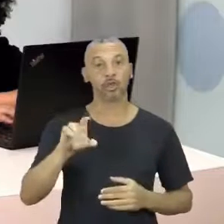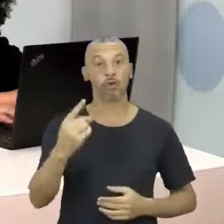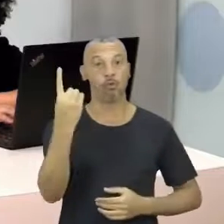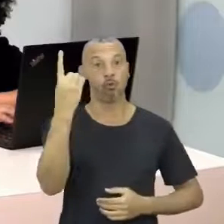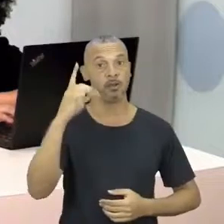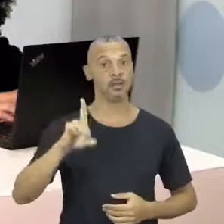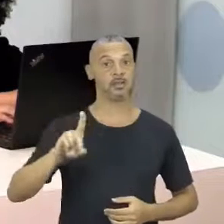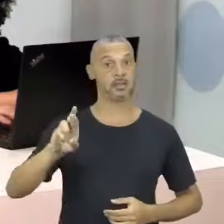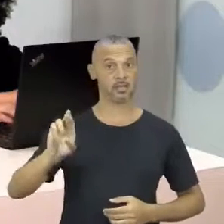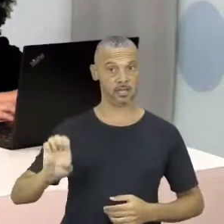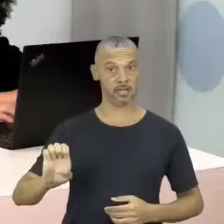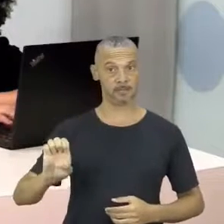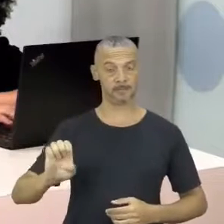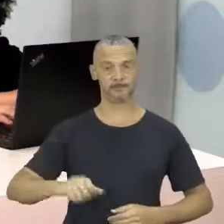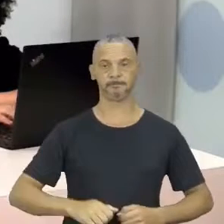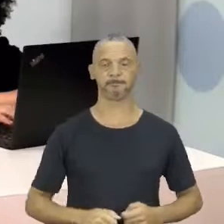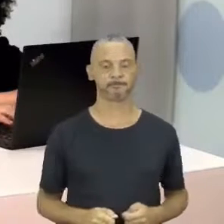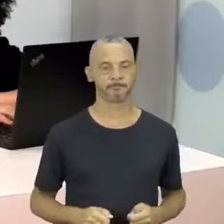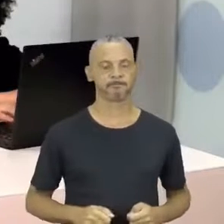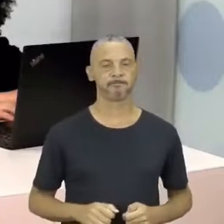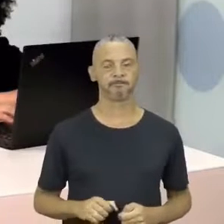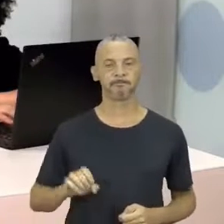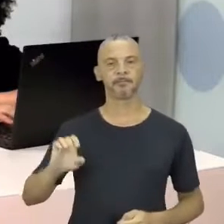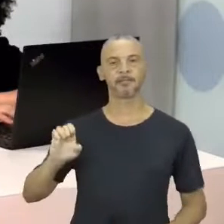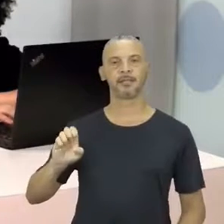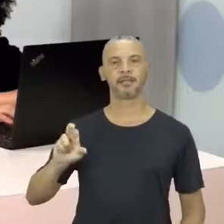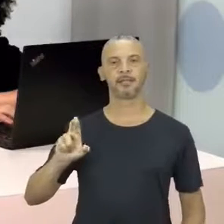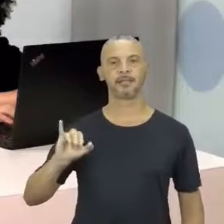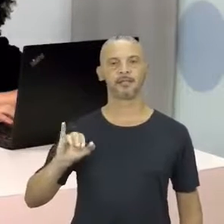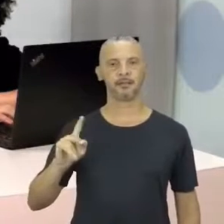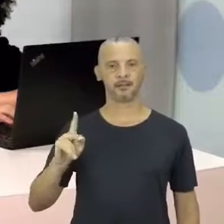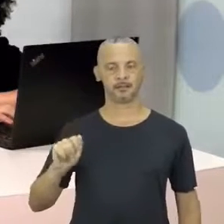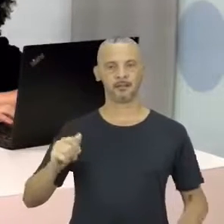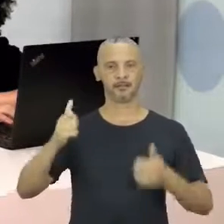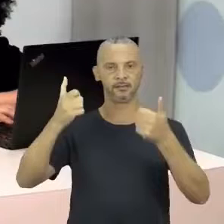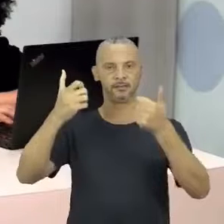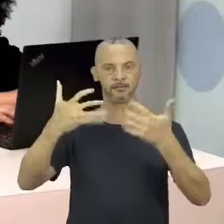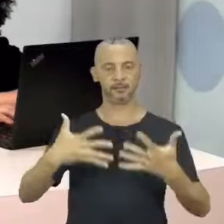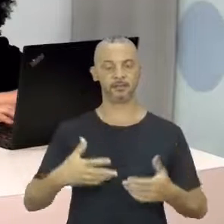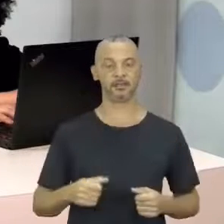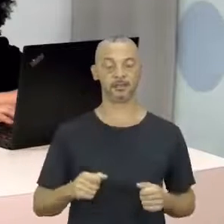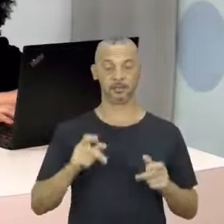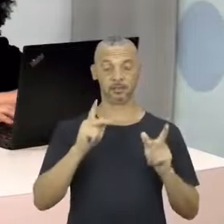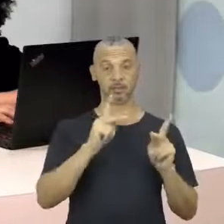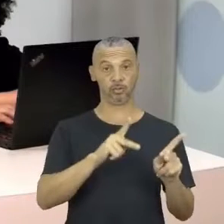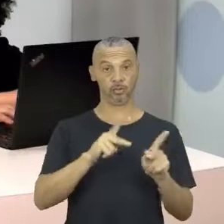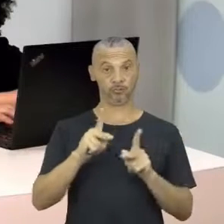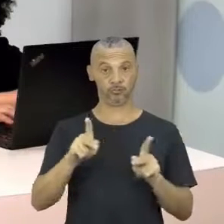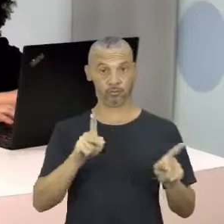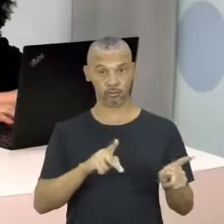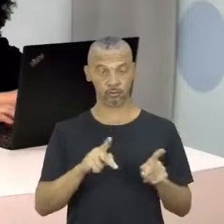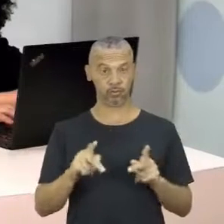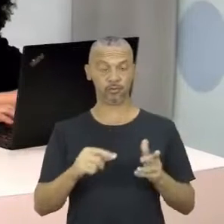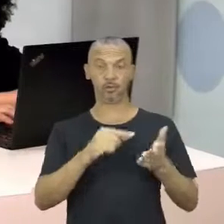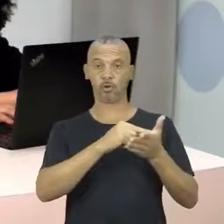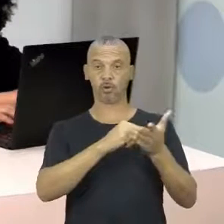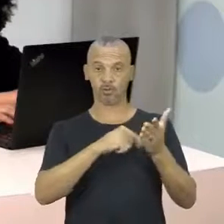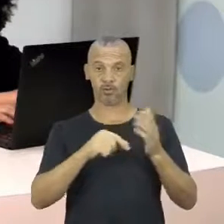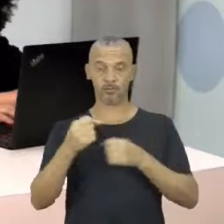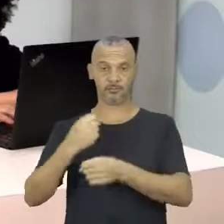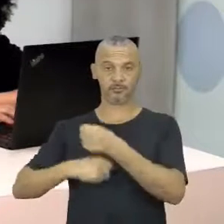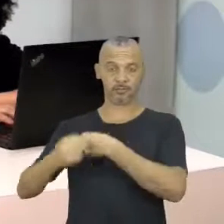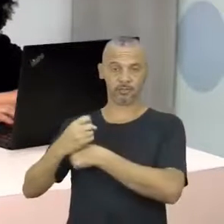diretoria. A Érica colocou uma questão aqui, ó, que ela colocou assim, ó, professora classe, contrato ativo